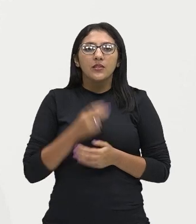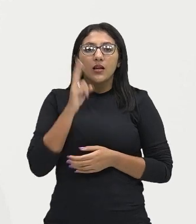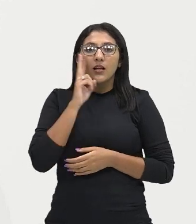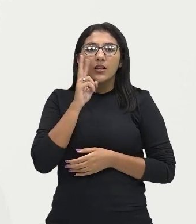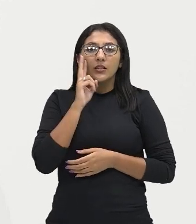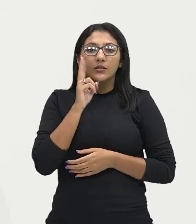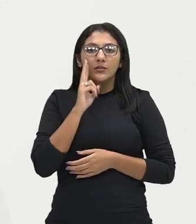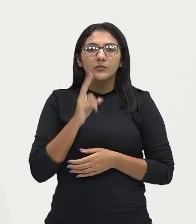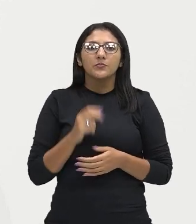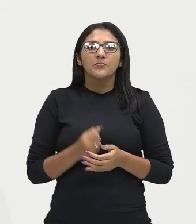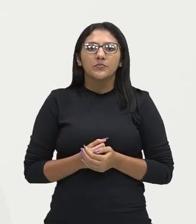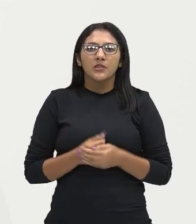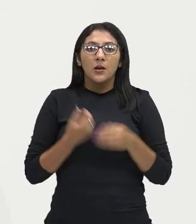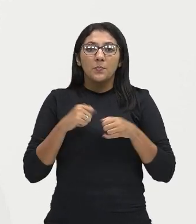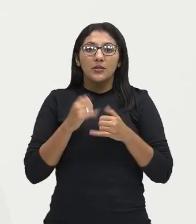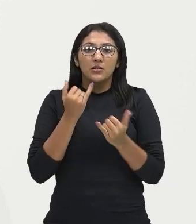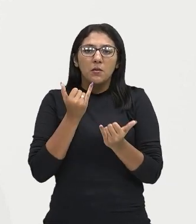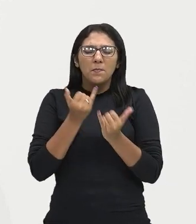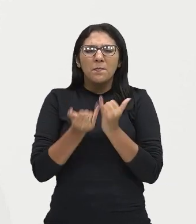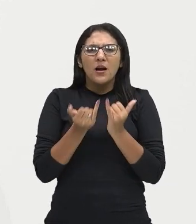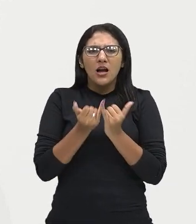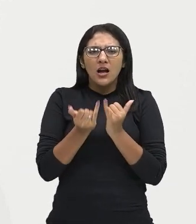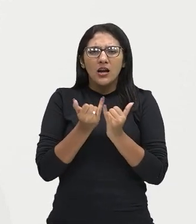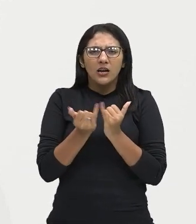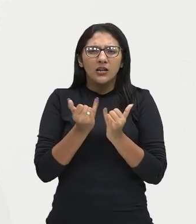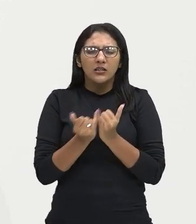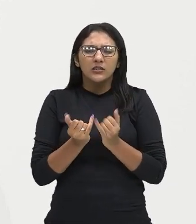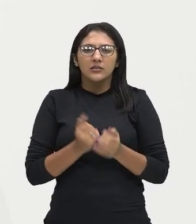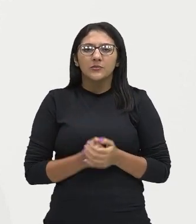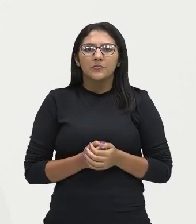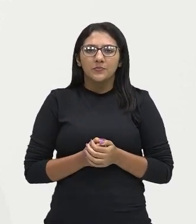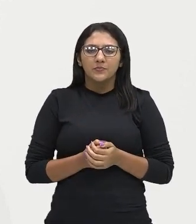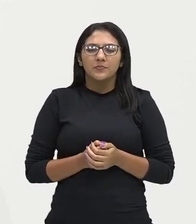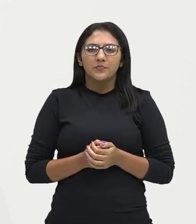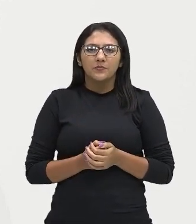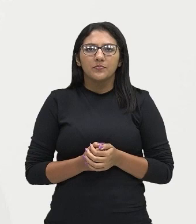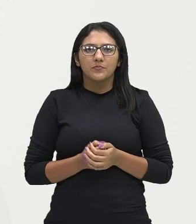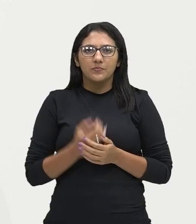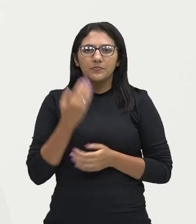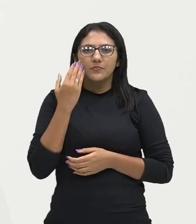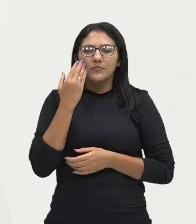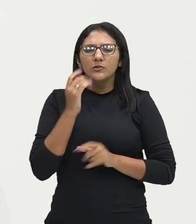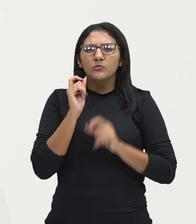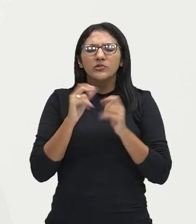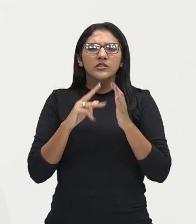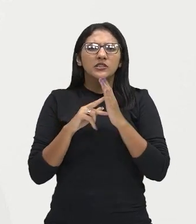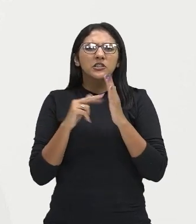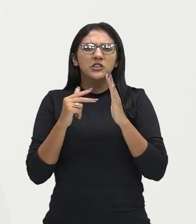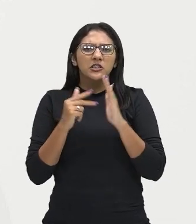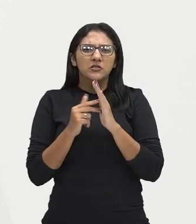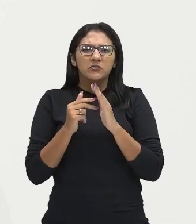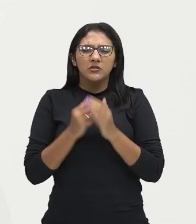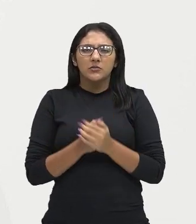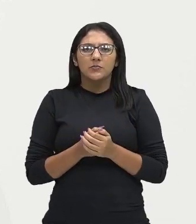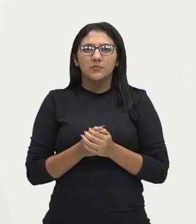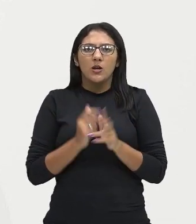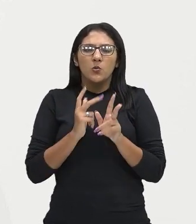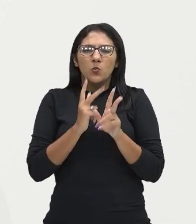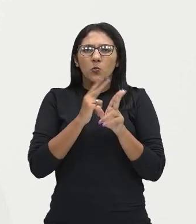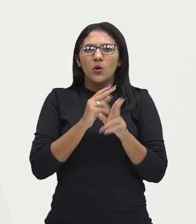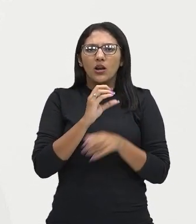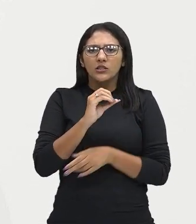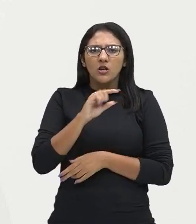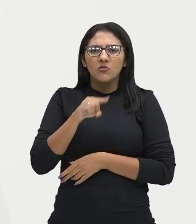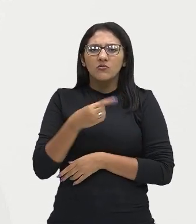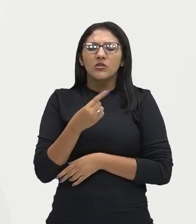pessoal. Devemos igualar as casas decimais. O que é igualar as casas decimais? Vem comigo aqui que tu vai